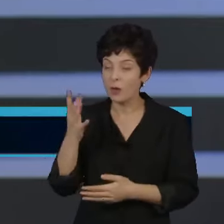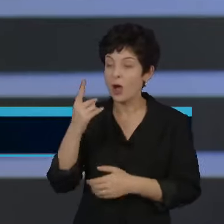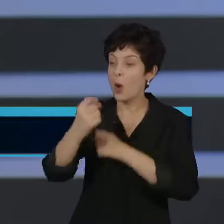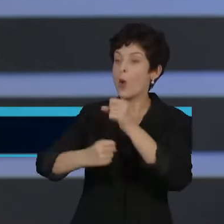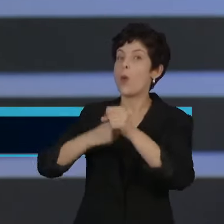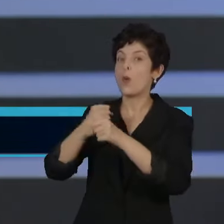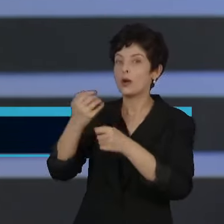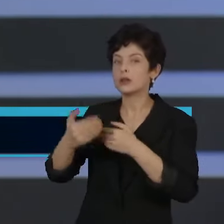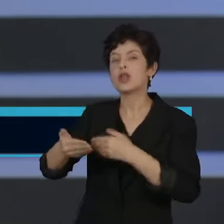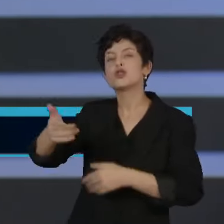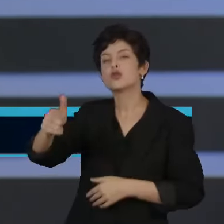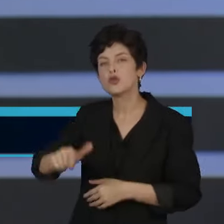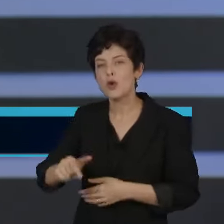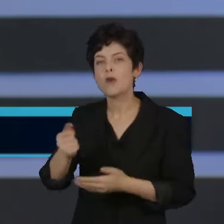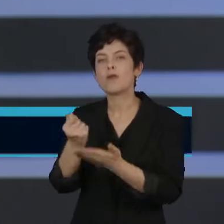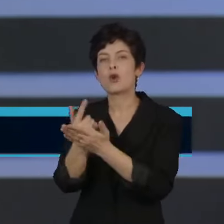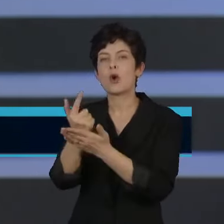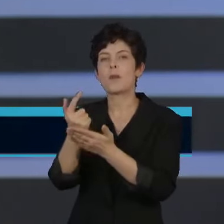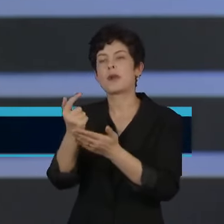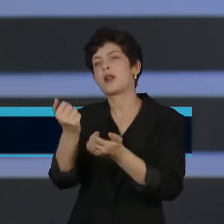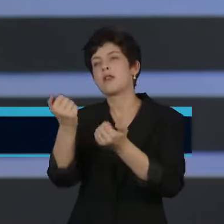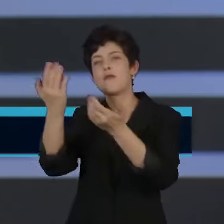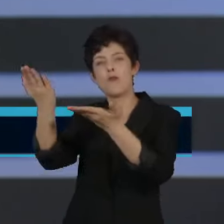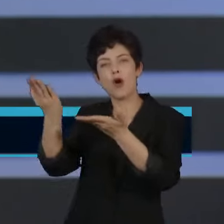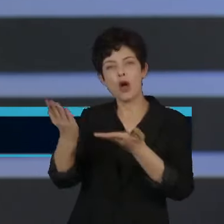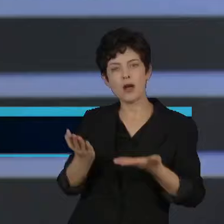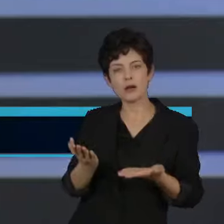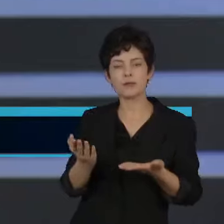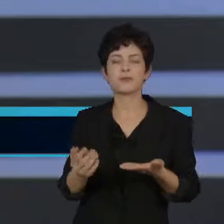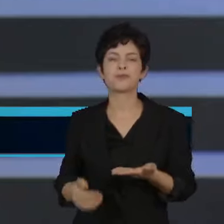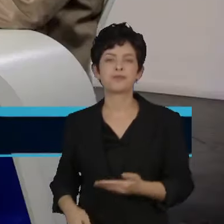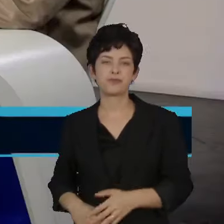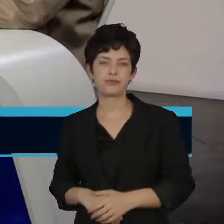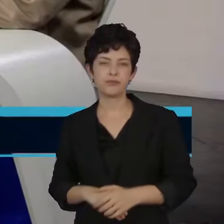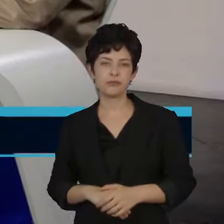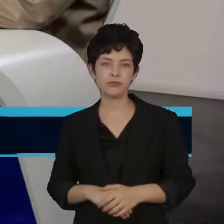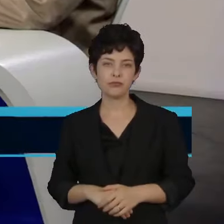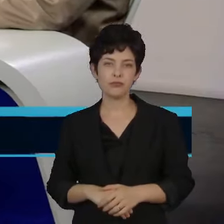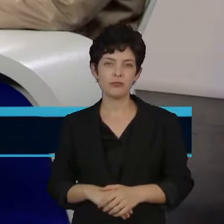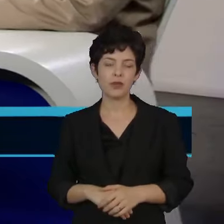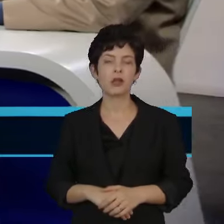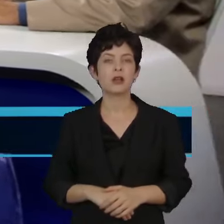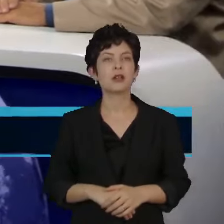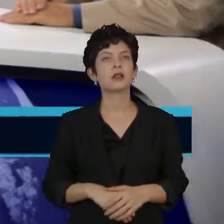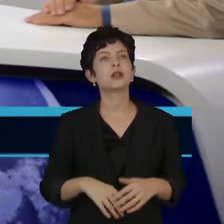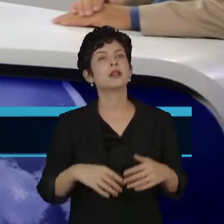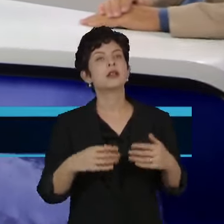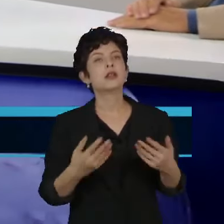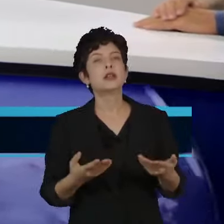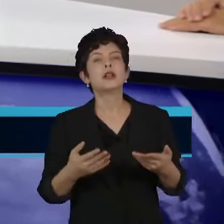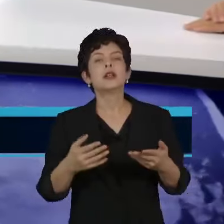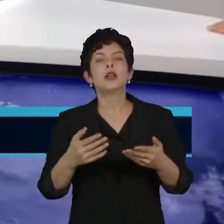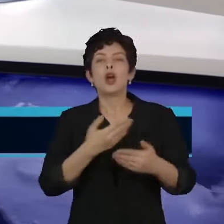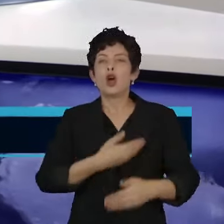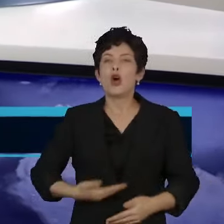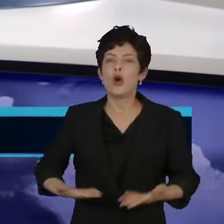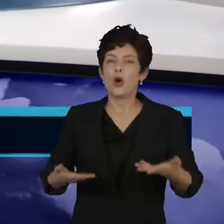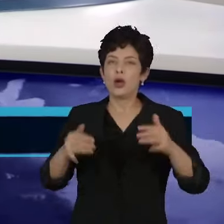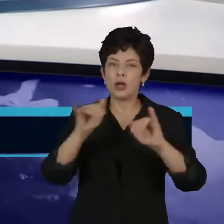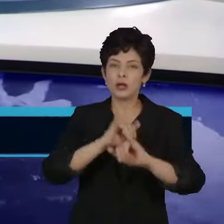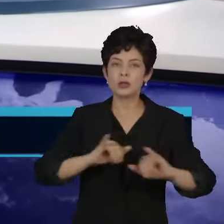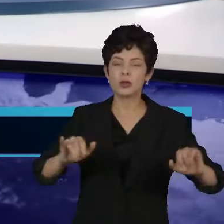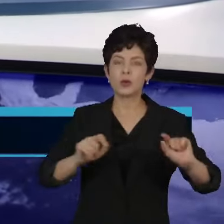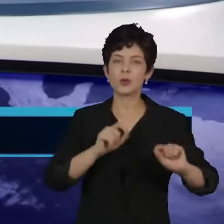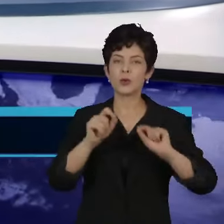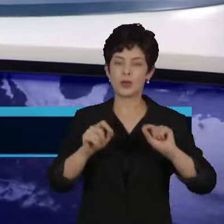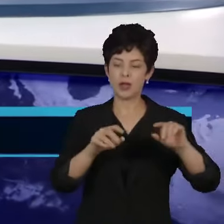ano, novamente com importação. Infelizmente, é assim que se resolve. Agora, Fausto, o governo anunciou hoje que vai transferir